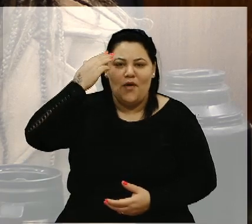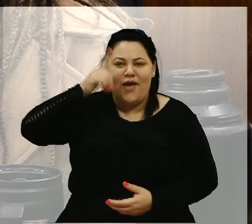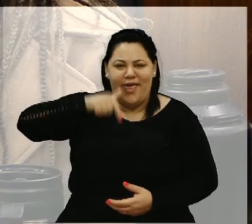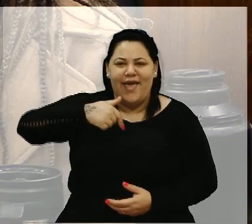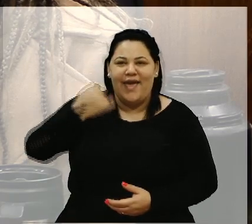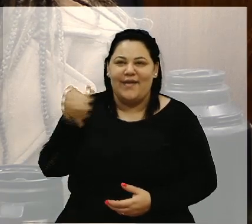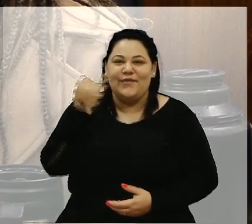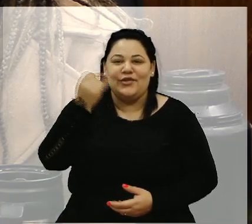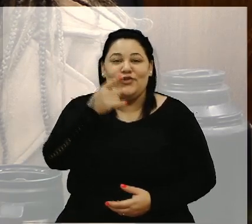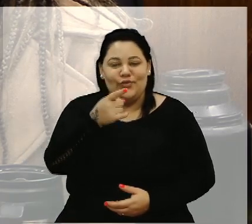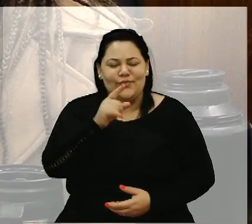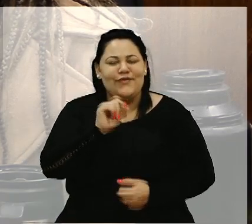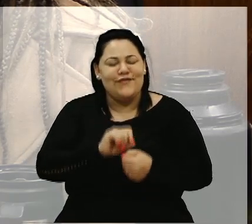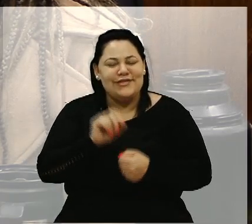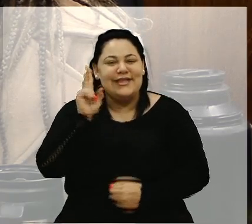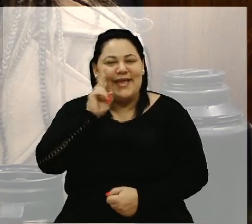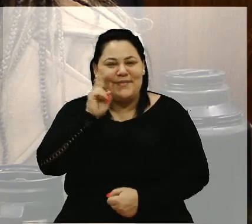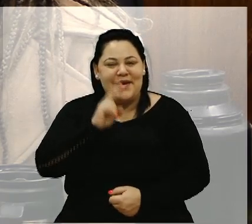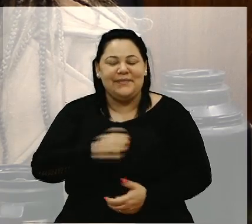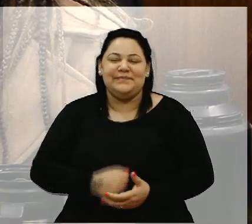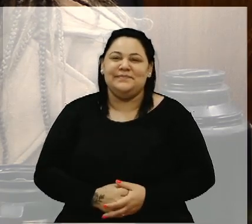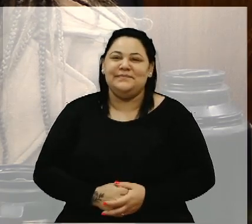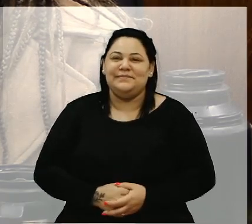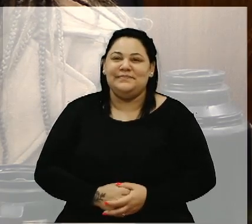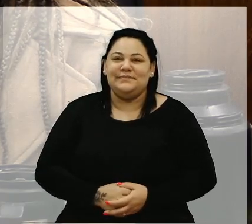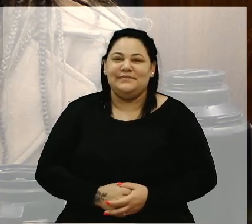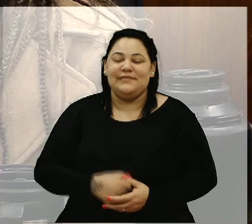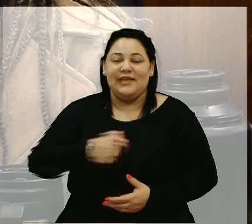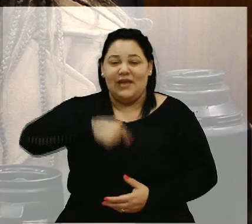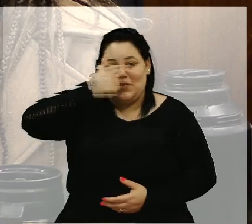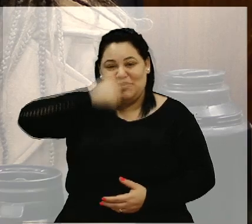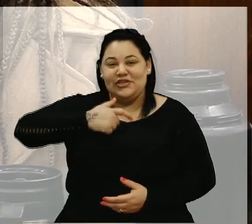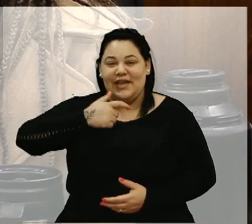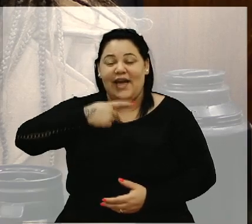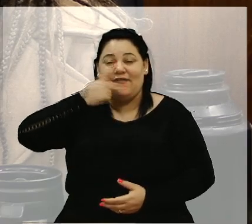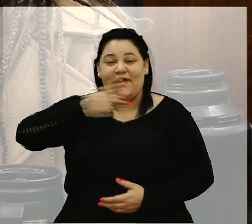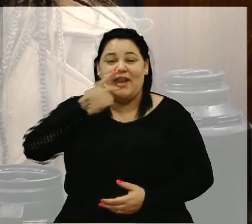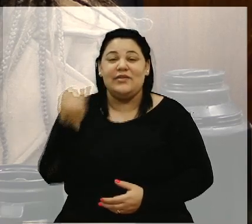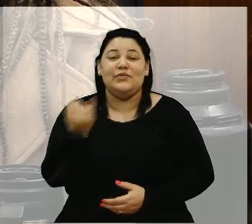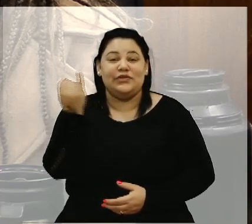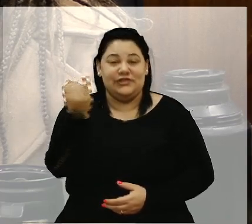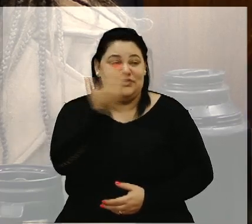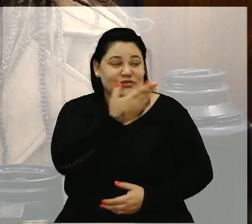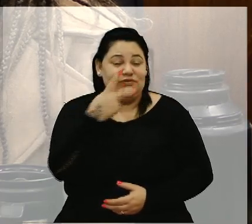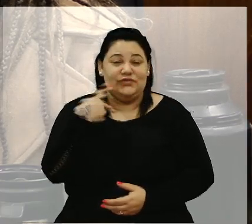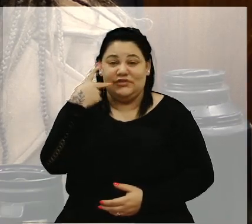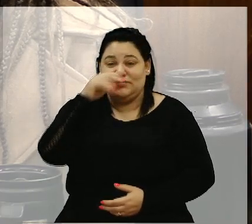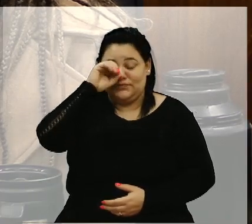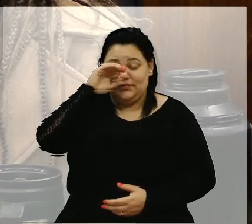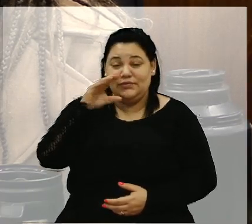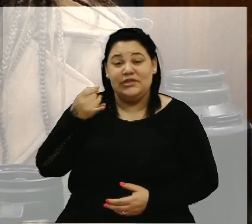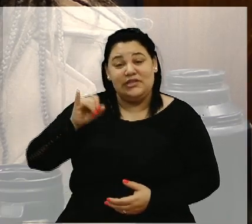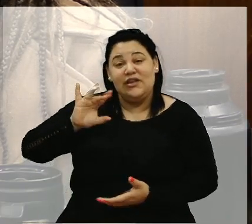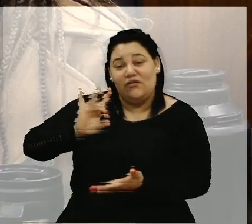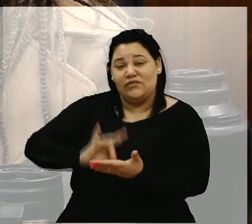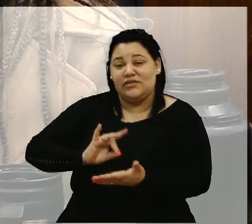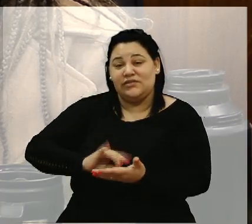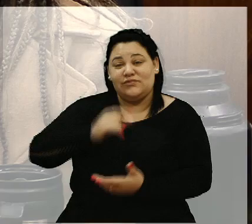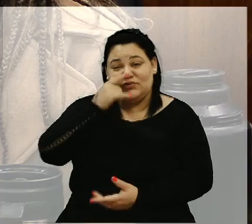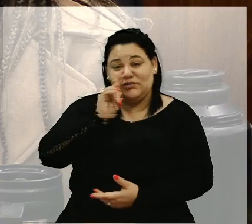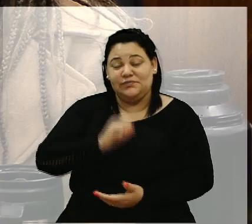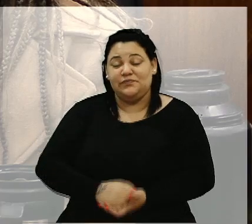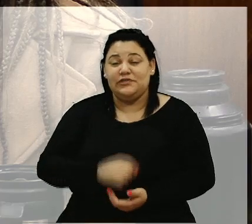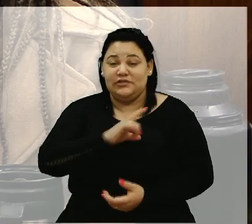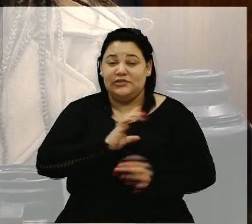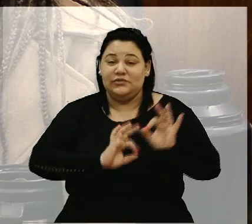fez lembrar. Achei a fala oportuna do vereador Fiuza se concretizasse. Eu tenho um